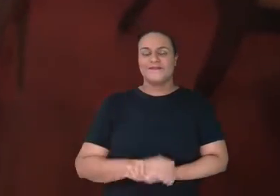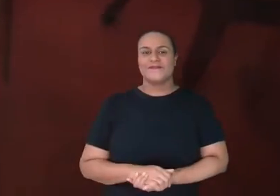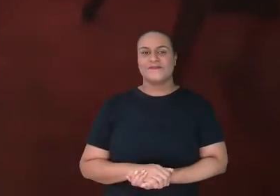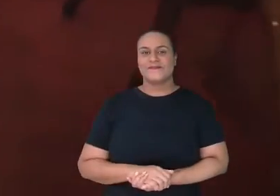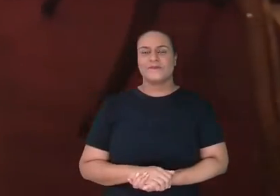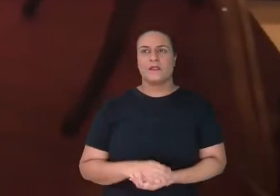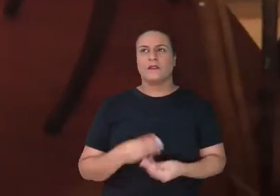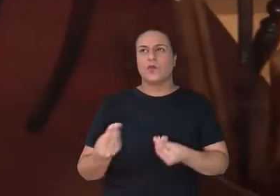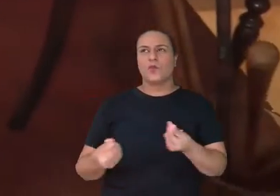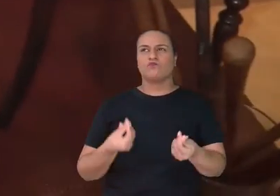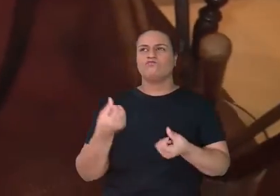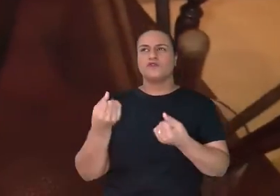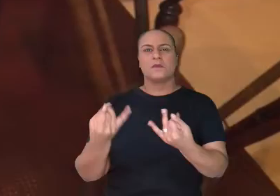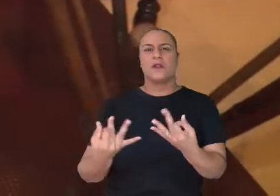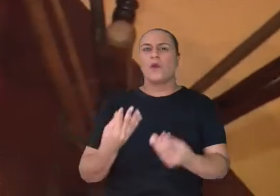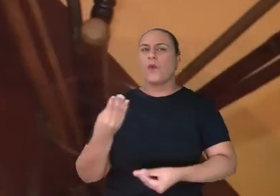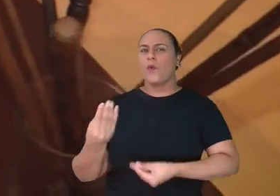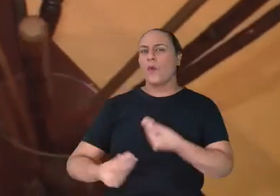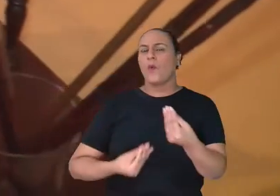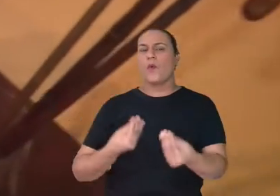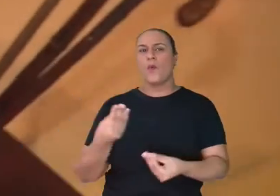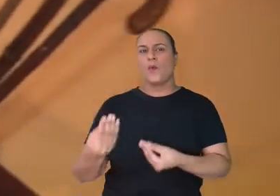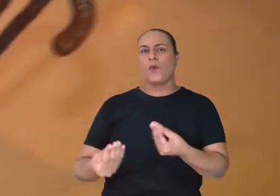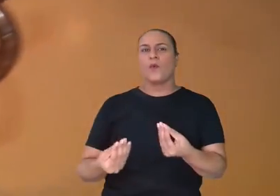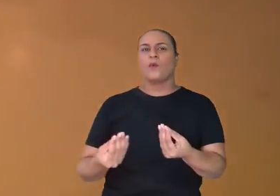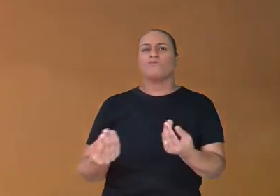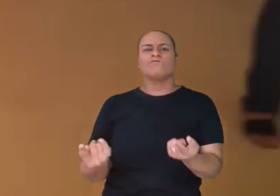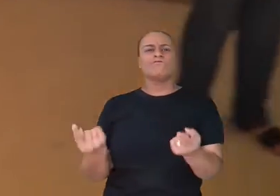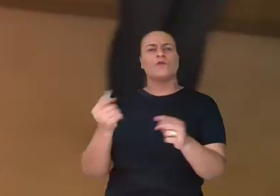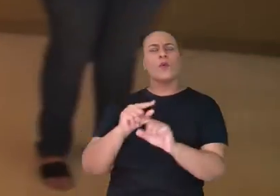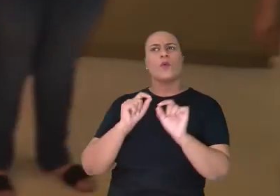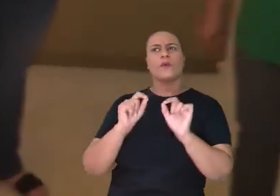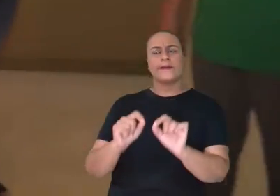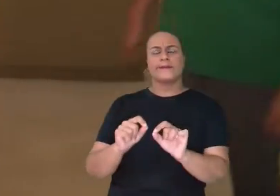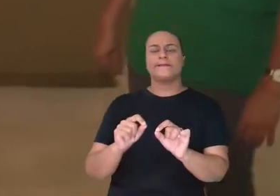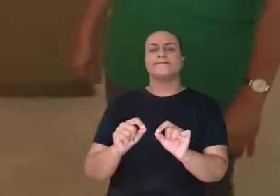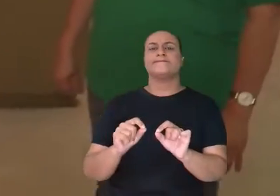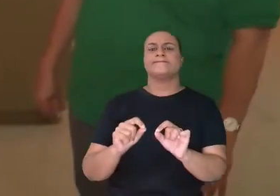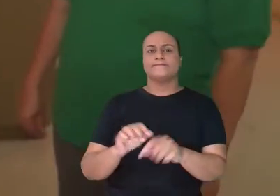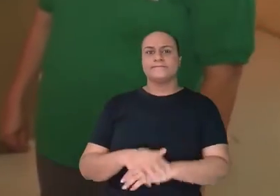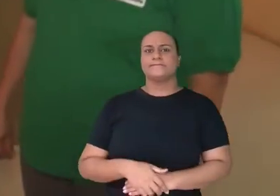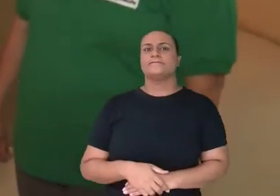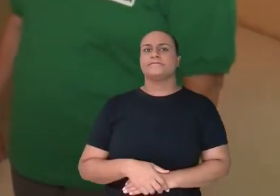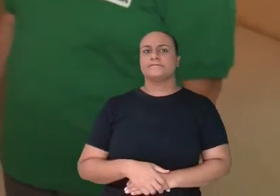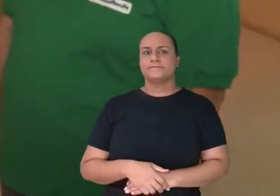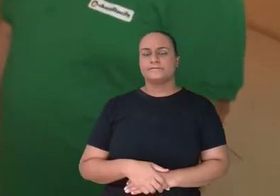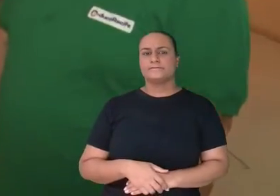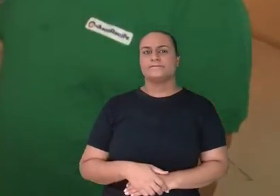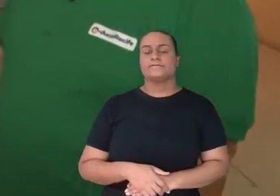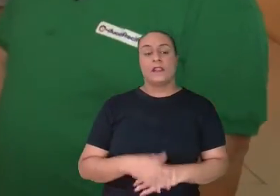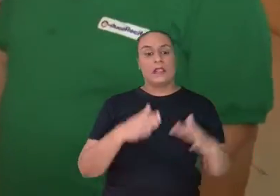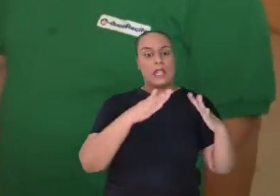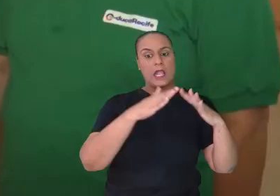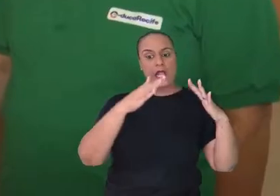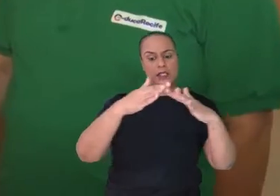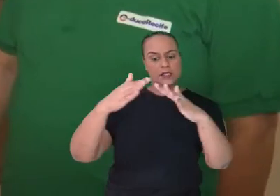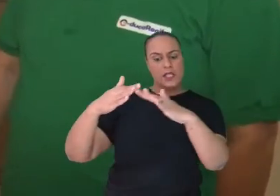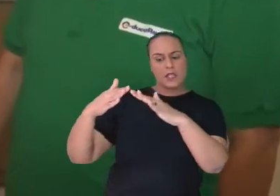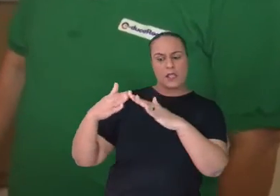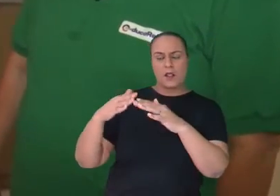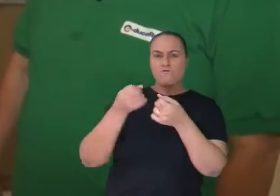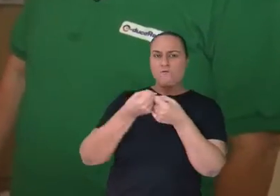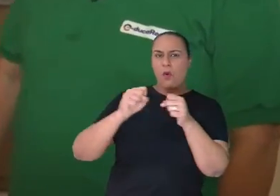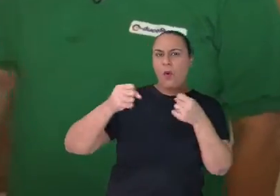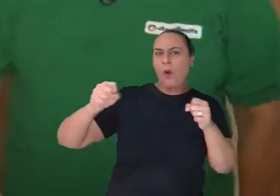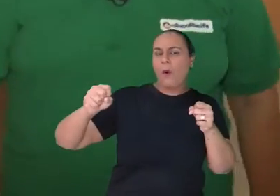como é que eu posso dizer? O contraponto entre a suntuosidade das casas grandes, sim, e